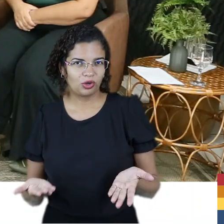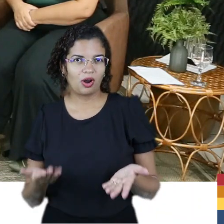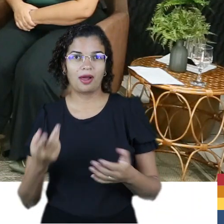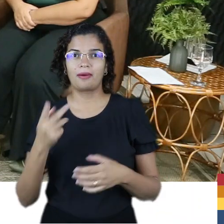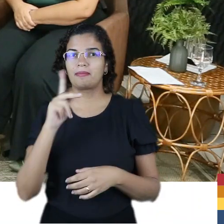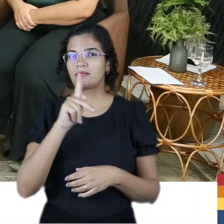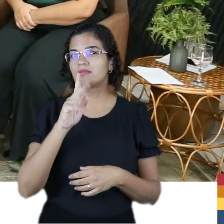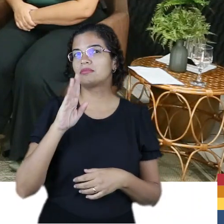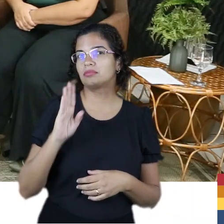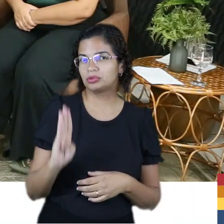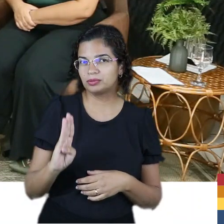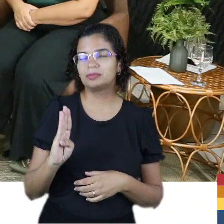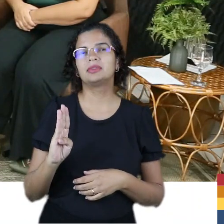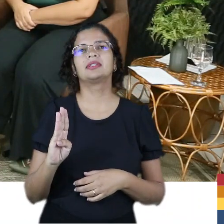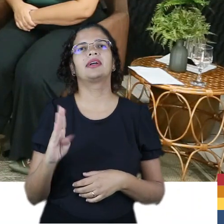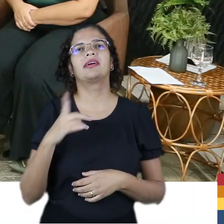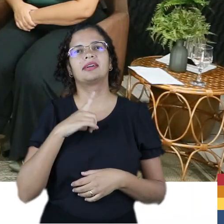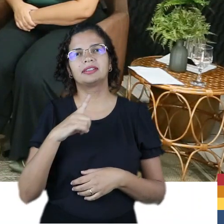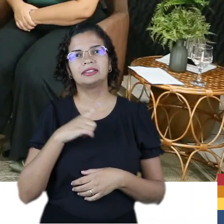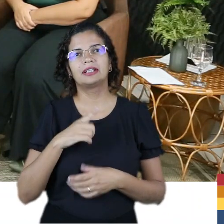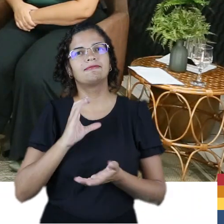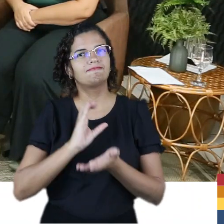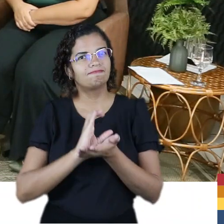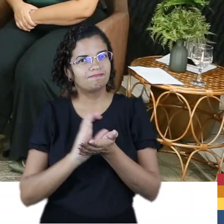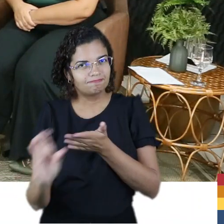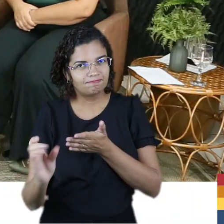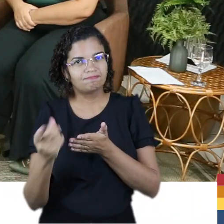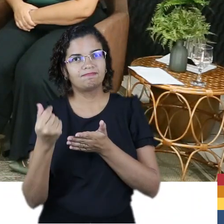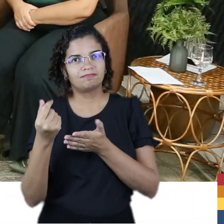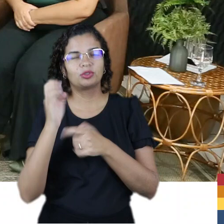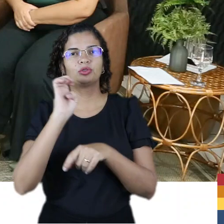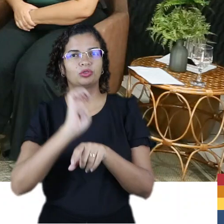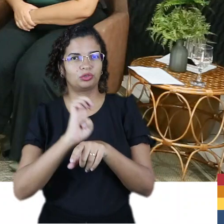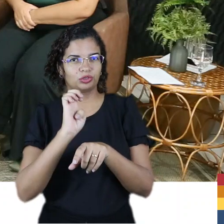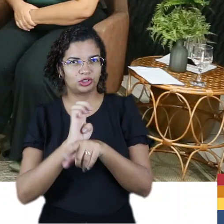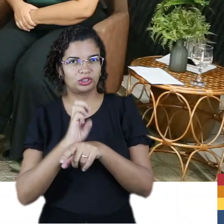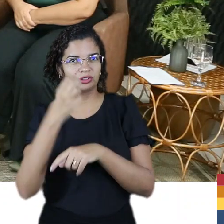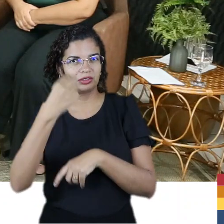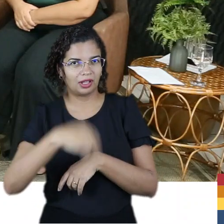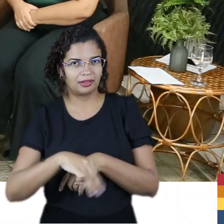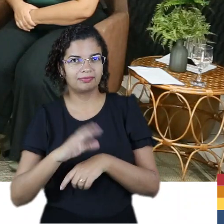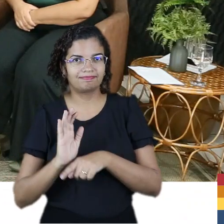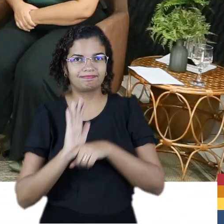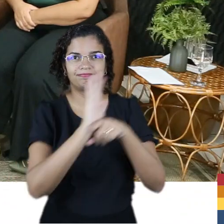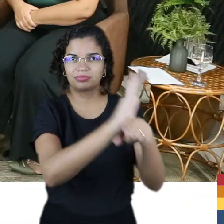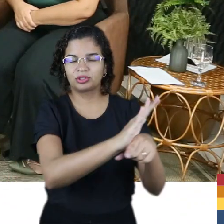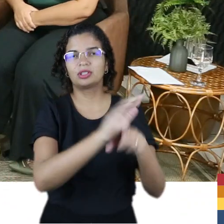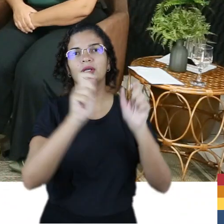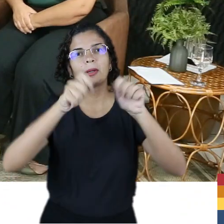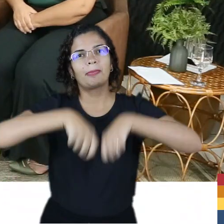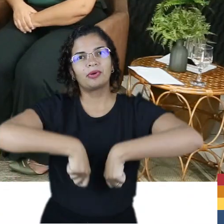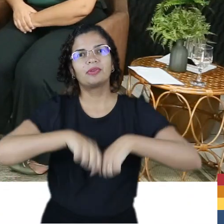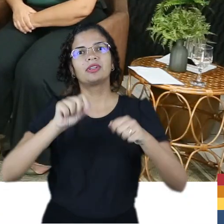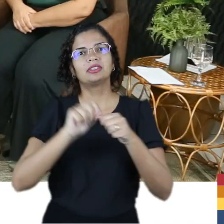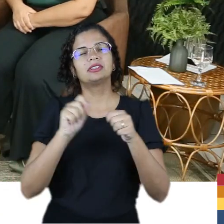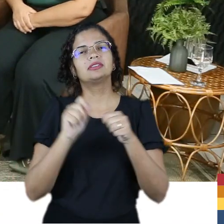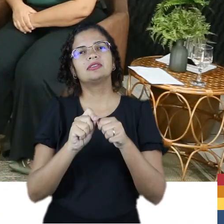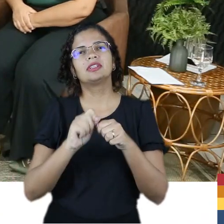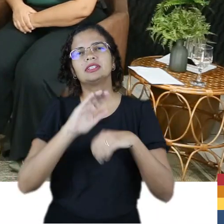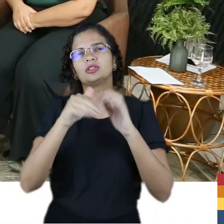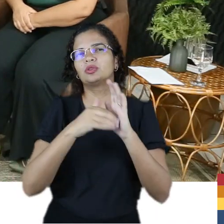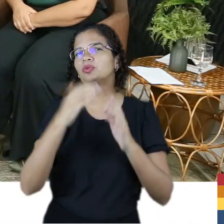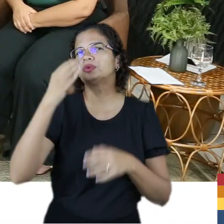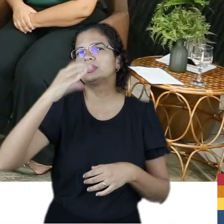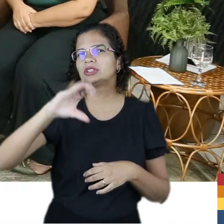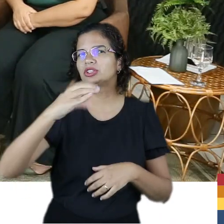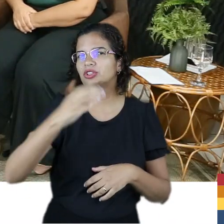atividade social depois de ter elevado eles a um certo nível de maturidade capacidade para a criação intelectual e prática e uma